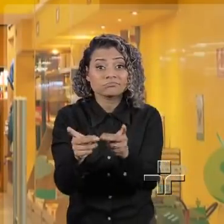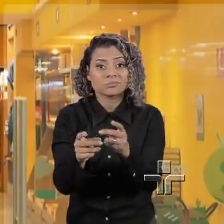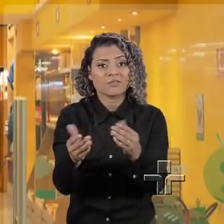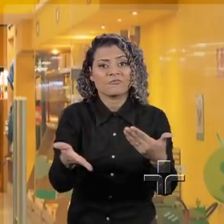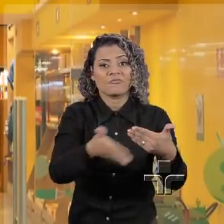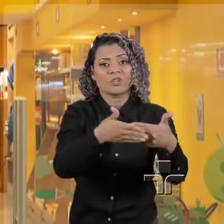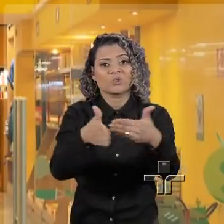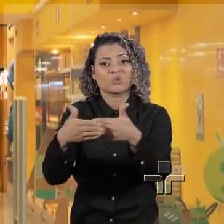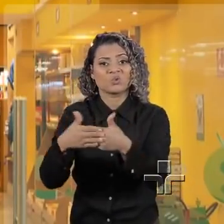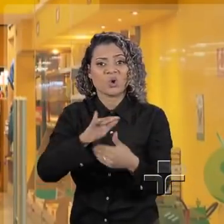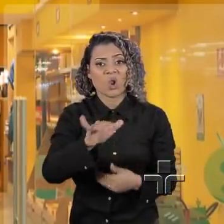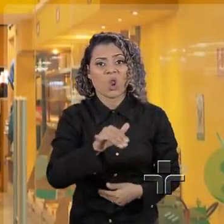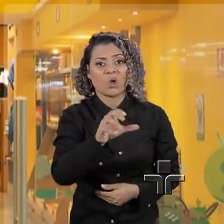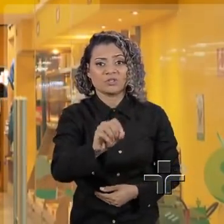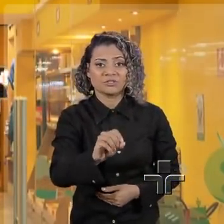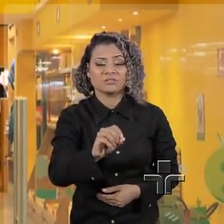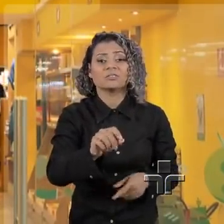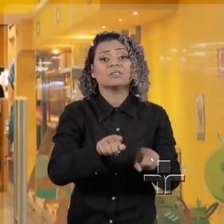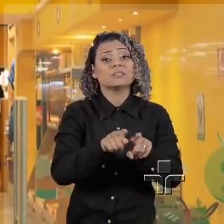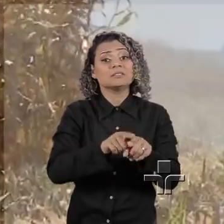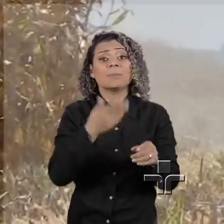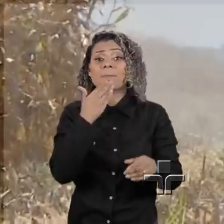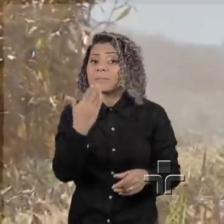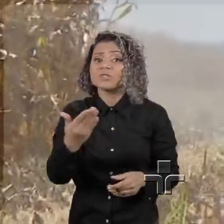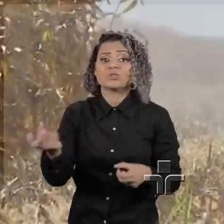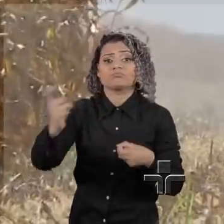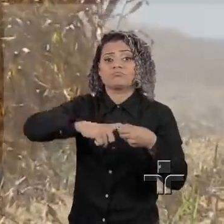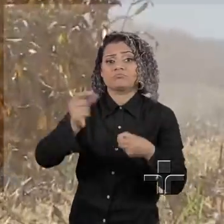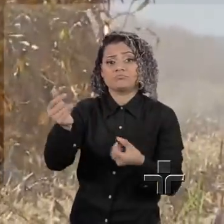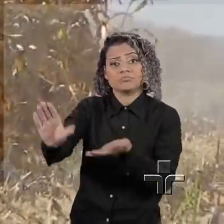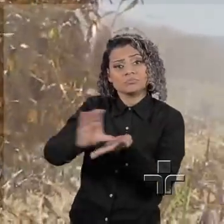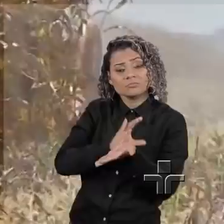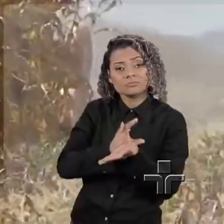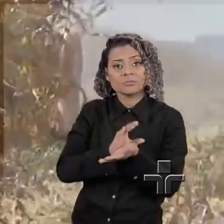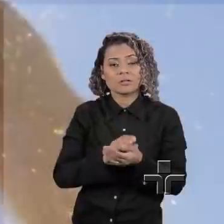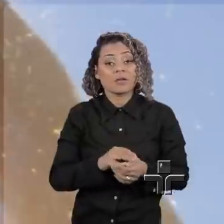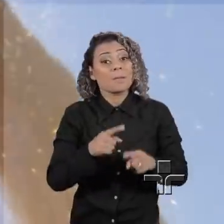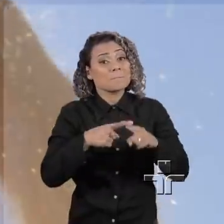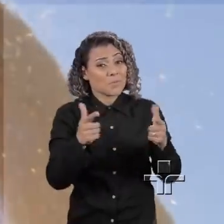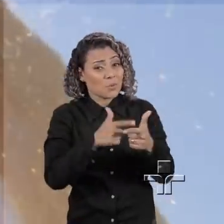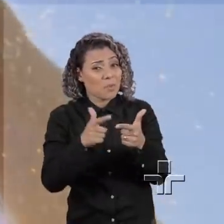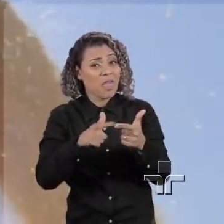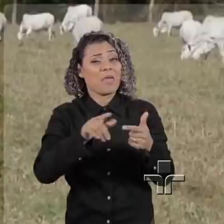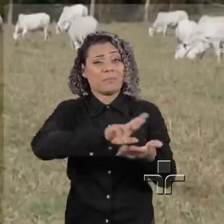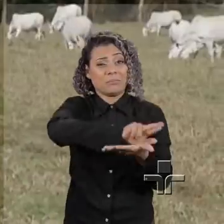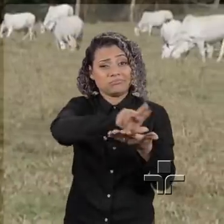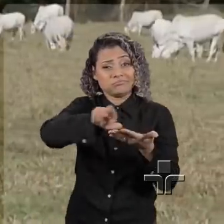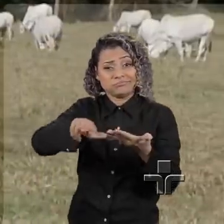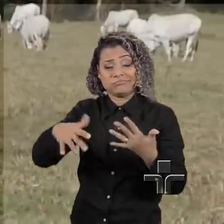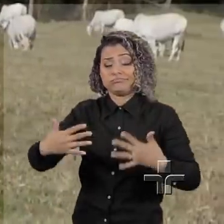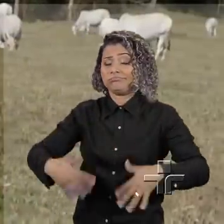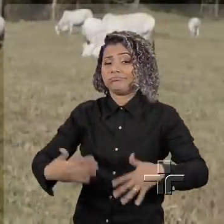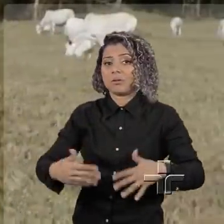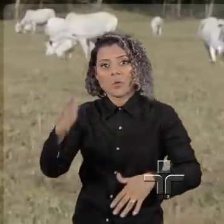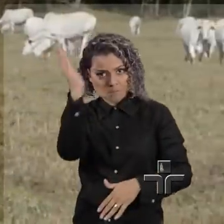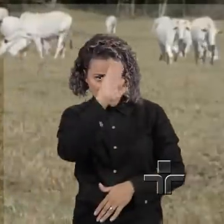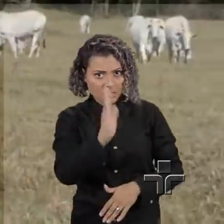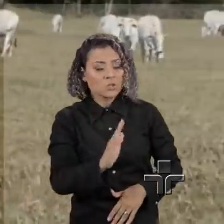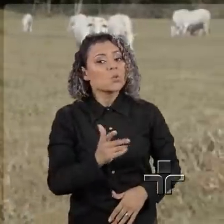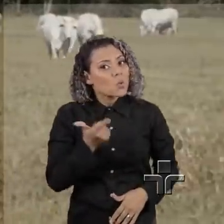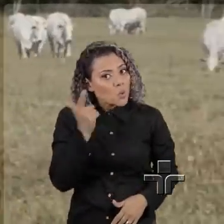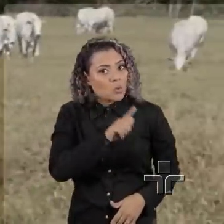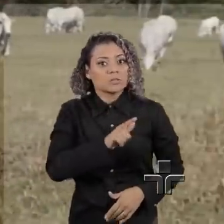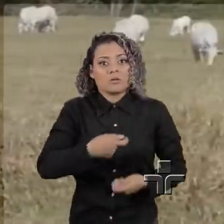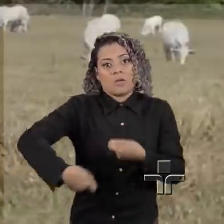fecharam lojas e pediram recuperação judicial. Mesmo com os problemas e contratempos, o Brasil se mantém entre as